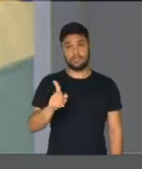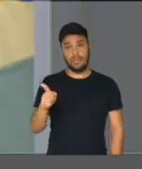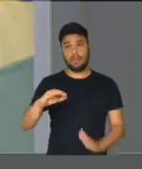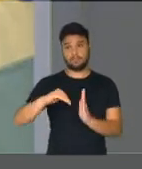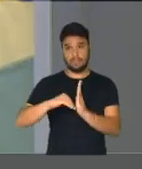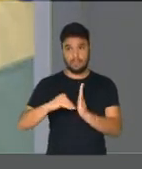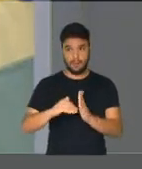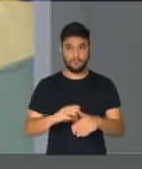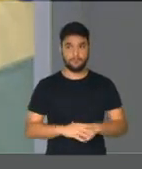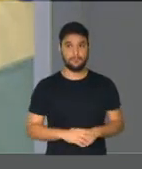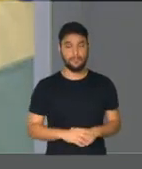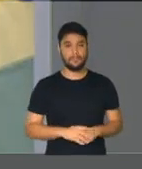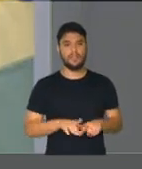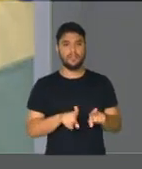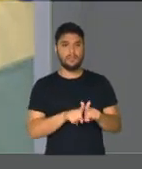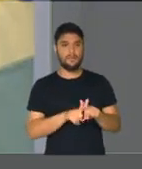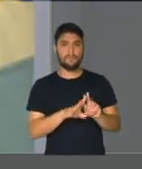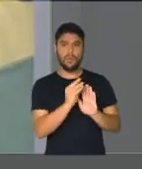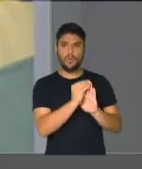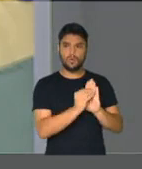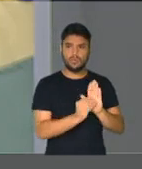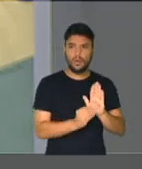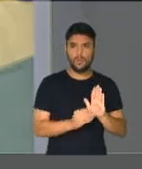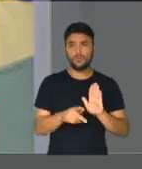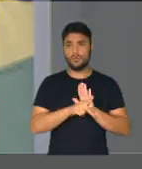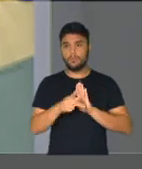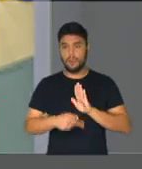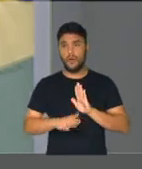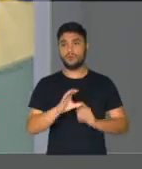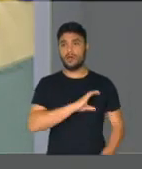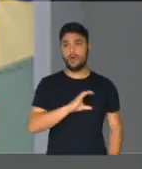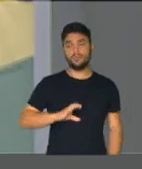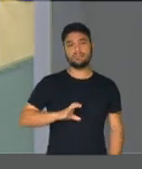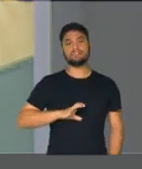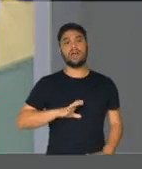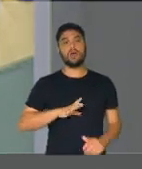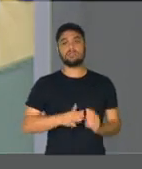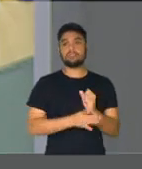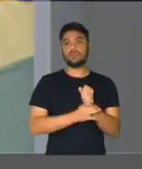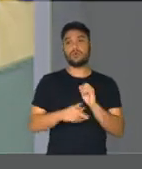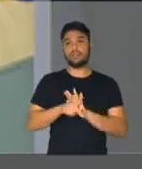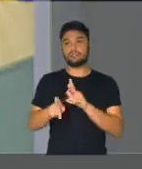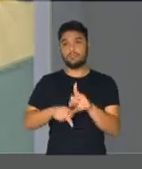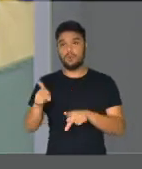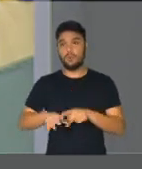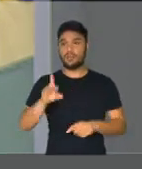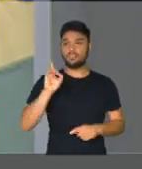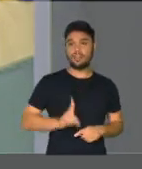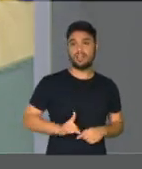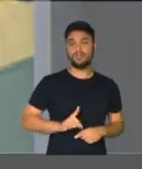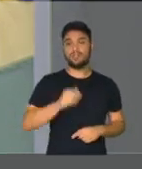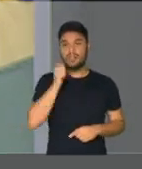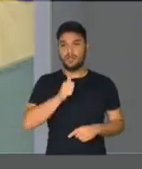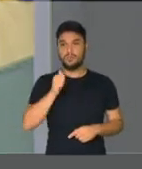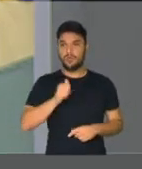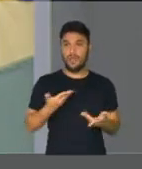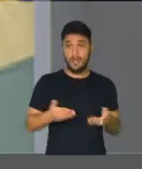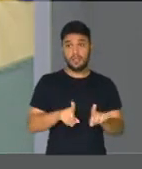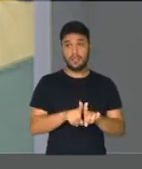mérito, nas comissões da Segurança Pública e Combate ao Crime Organizado, de Defesa dos Direitos da Mulher e